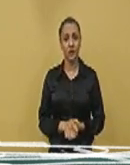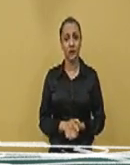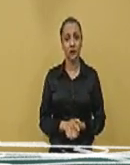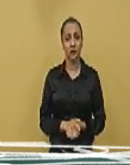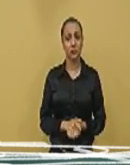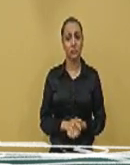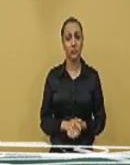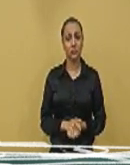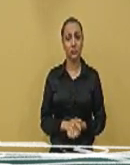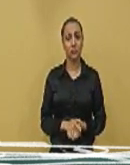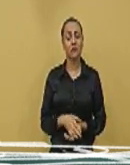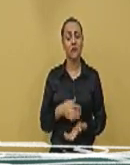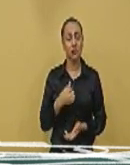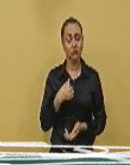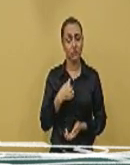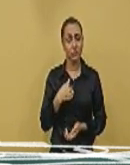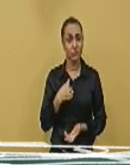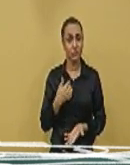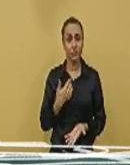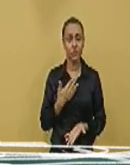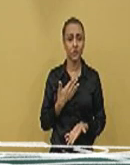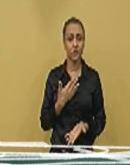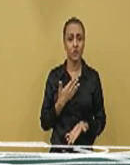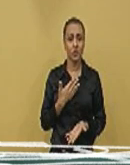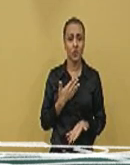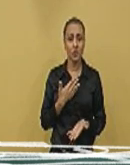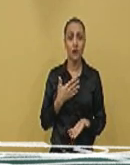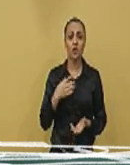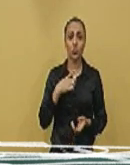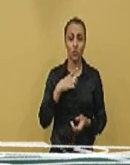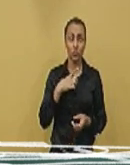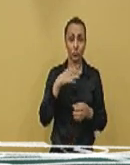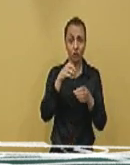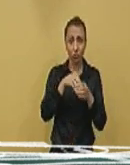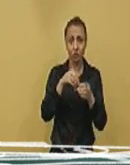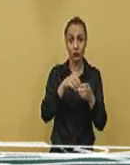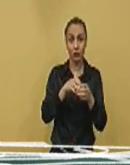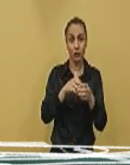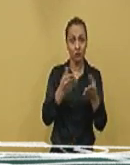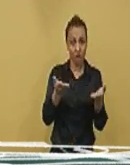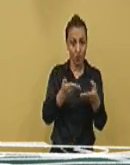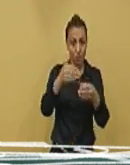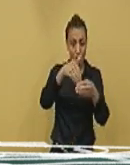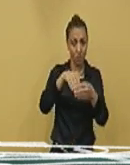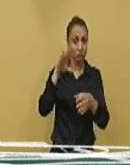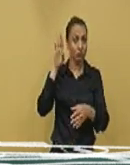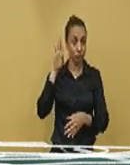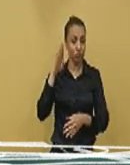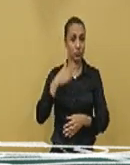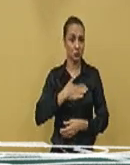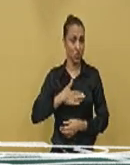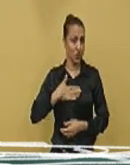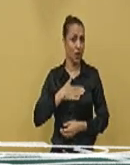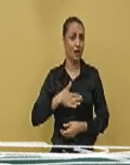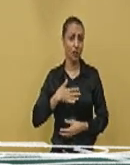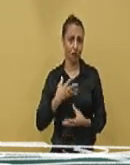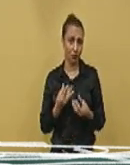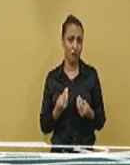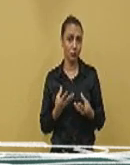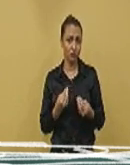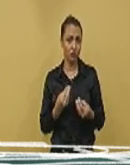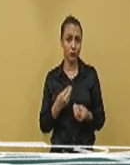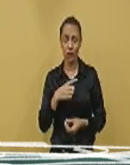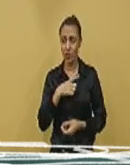Eu participo, né, desse processo democrático da universidade com muita satisfação. Né? Eu trabalho, como eu já disse,